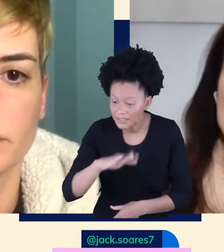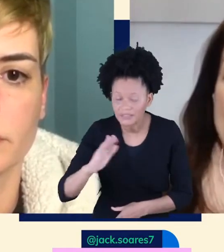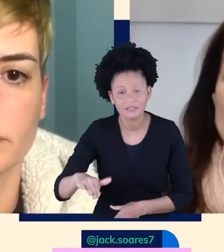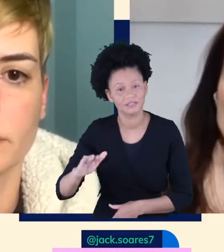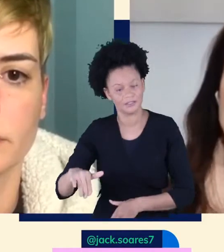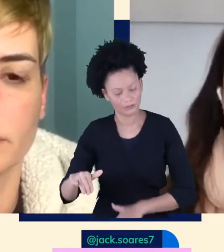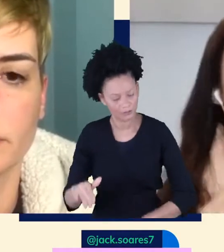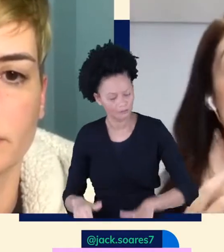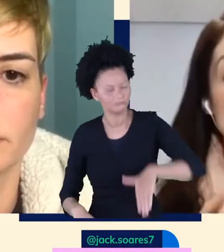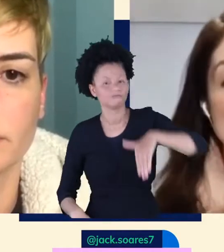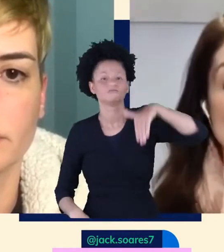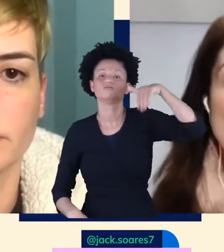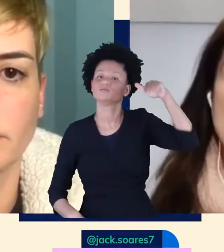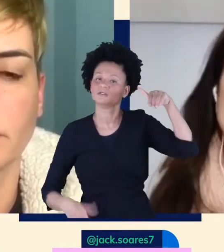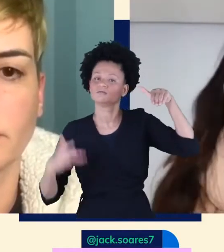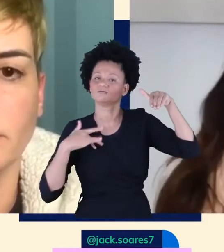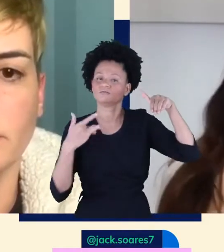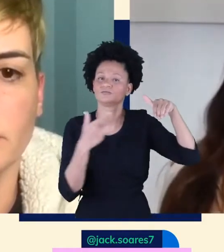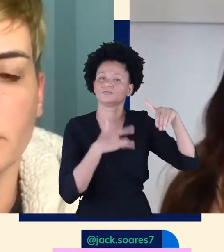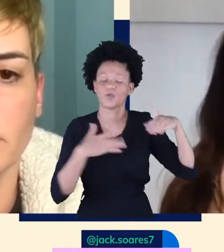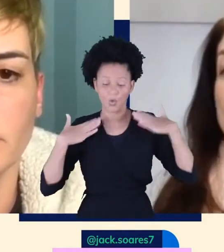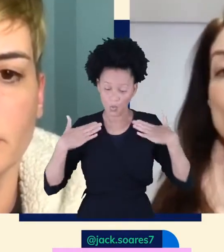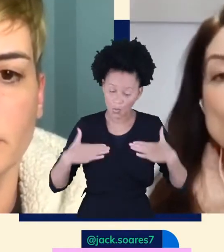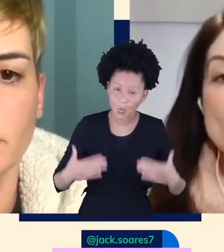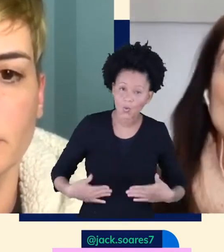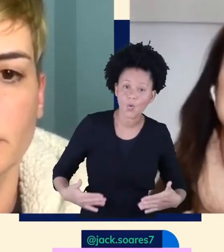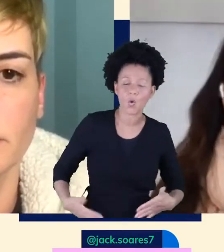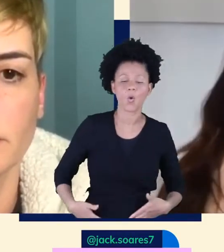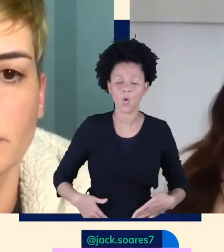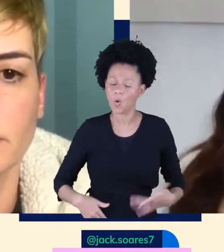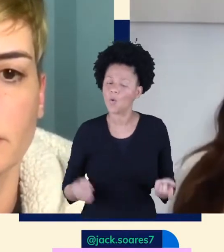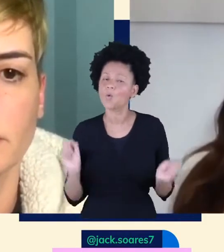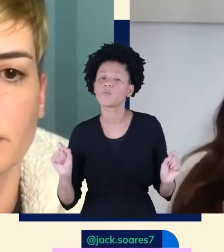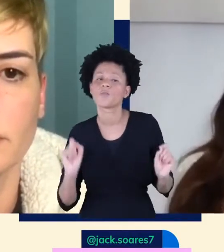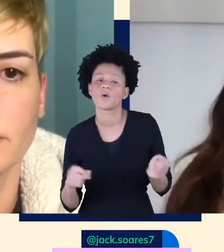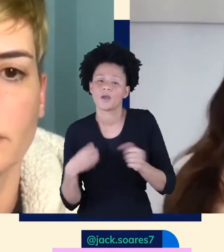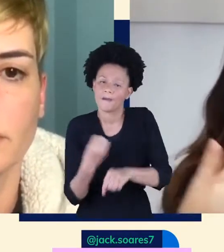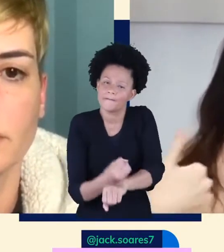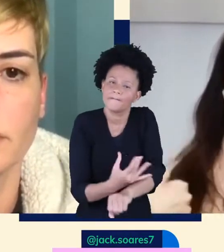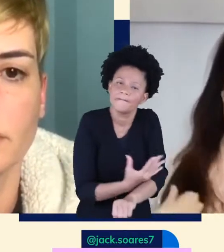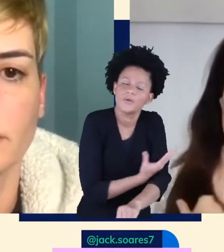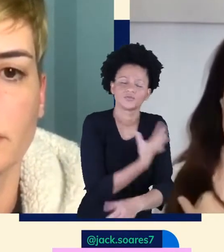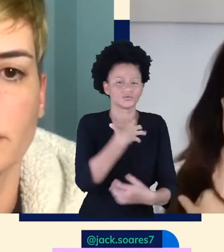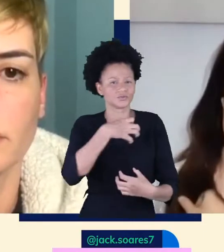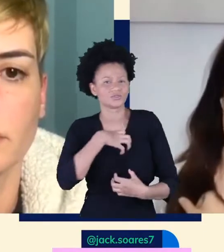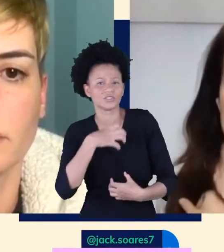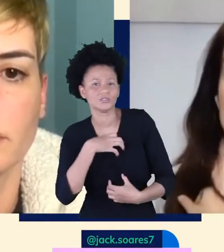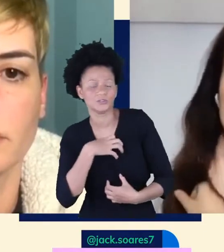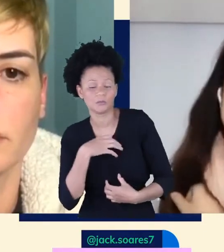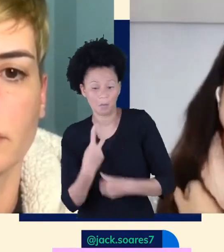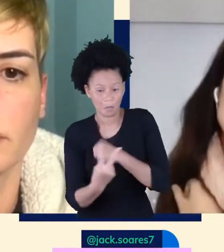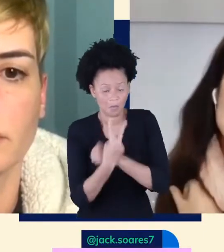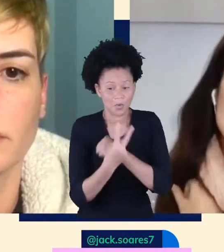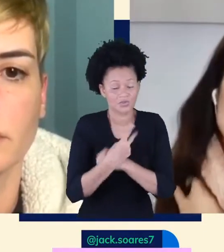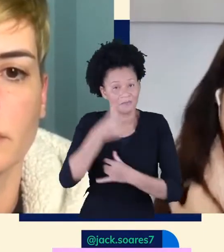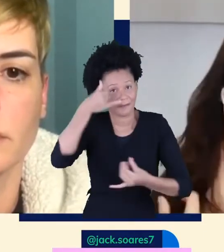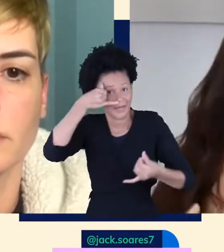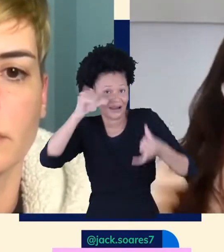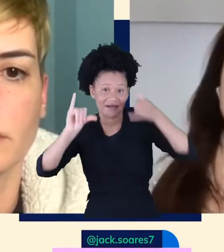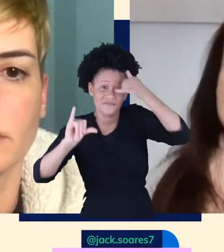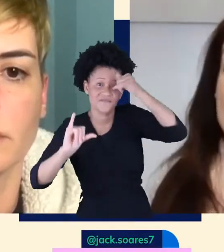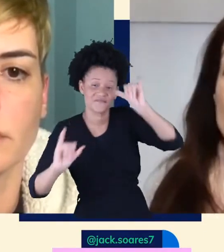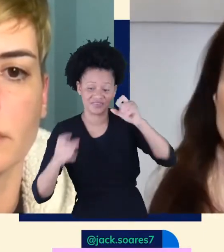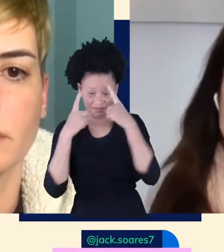cresça saudável? É falar sobre corpo, anatomia, sentimentos, emoções, é falar sobre proteção contra a violência